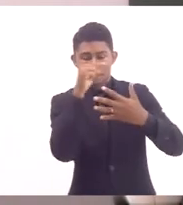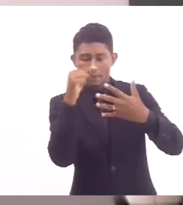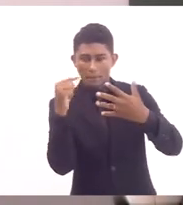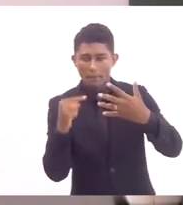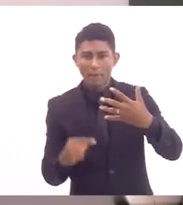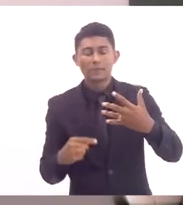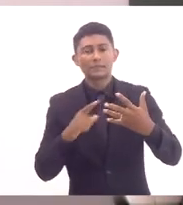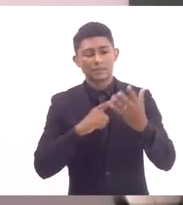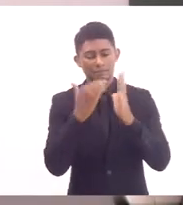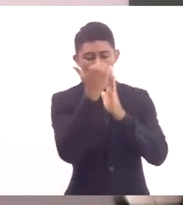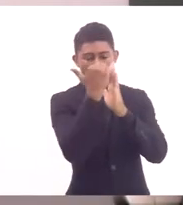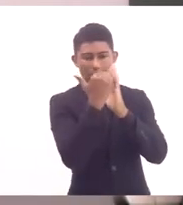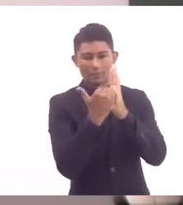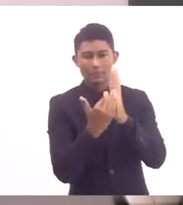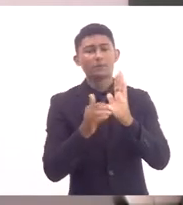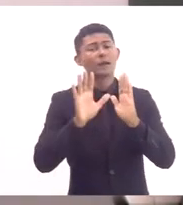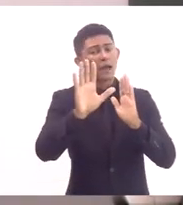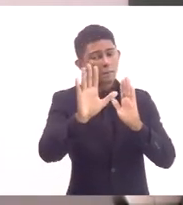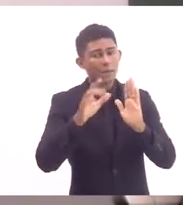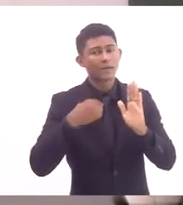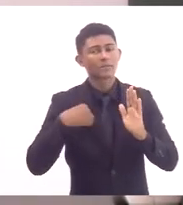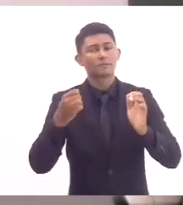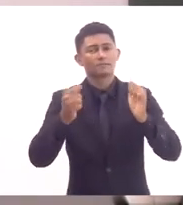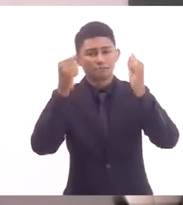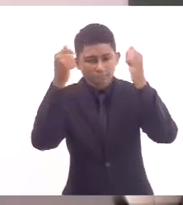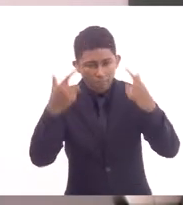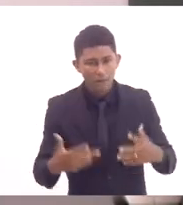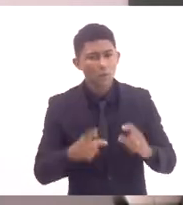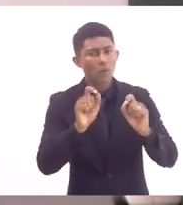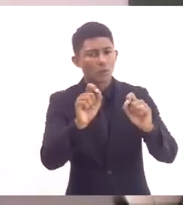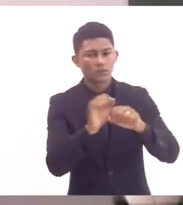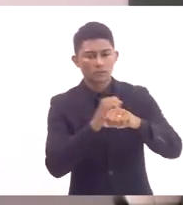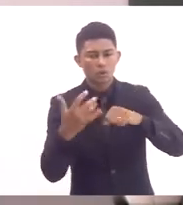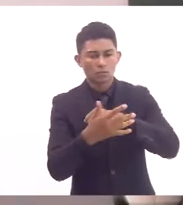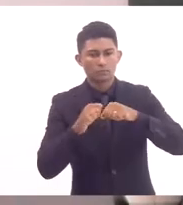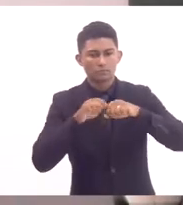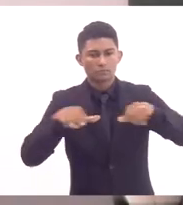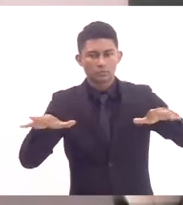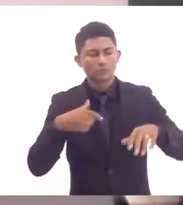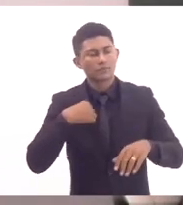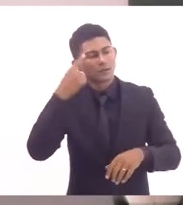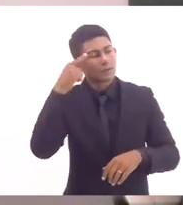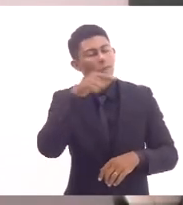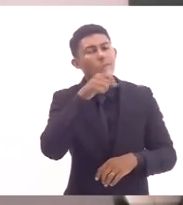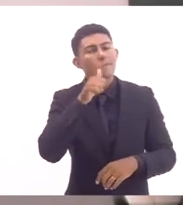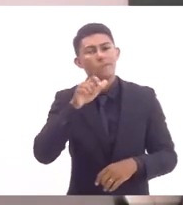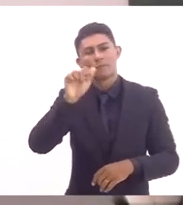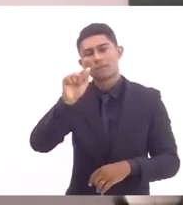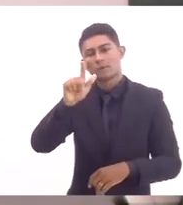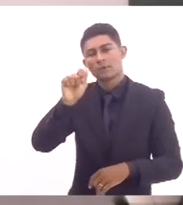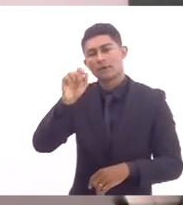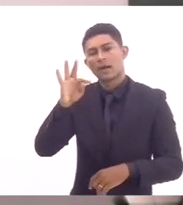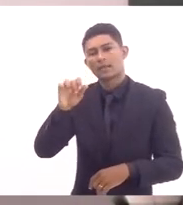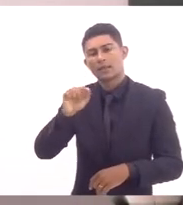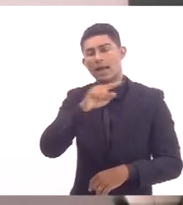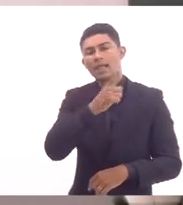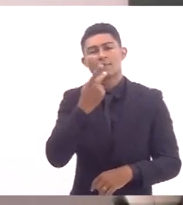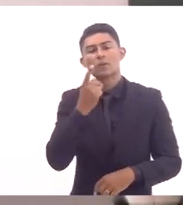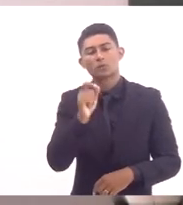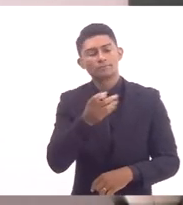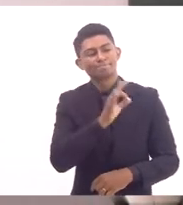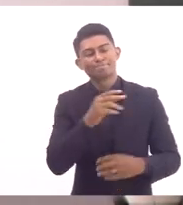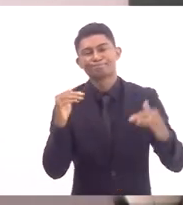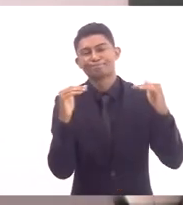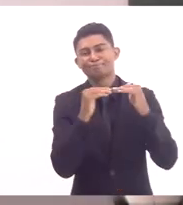feitas mas vou trazer um pouco da epidemia ainda uma fala importante da Ágata a falta de um comando central